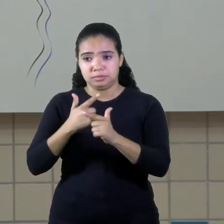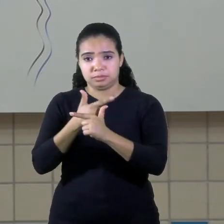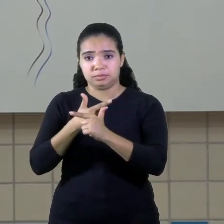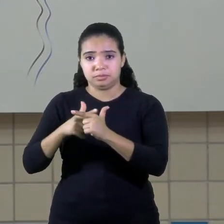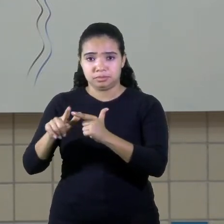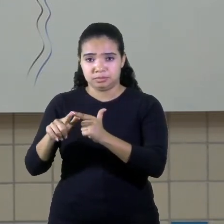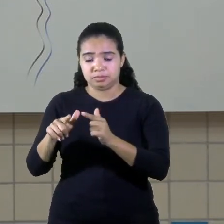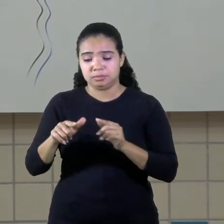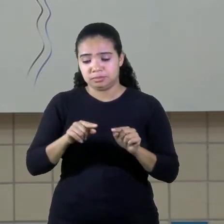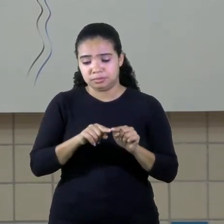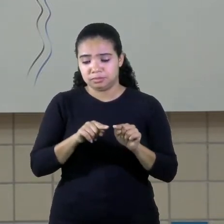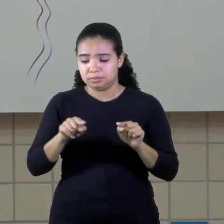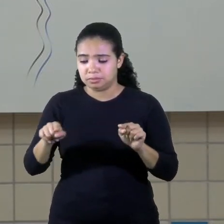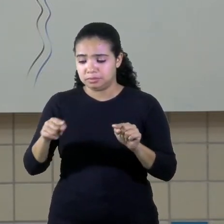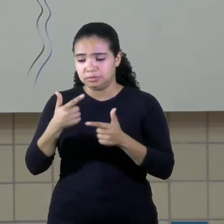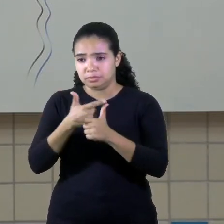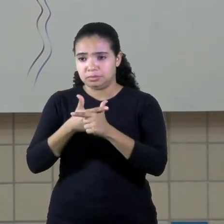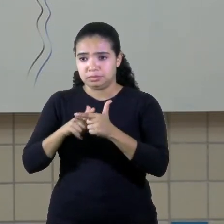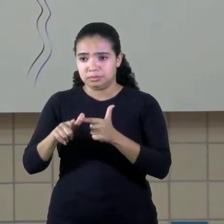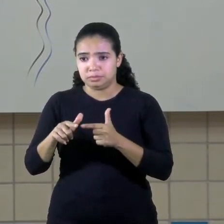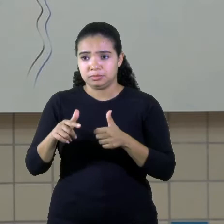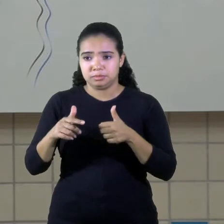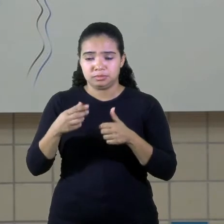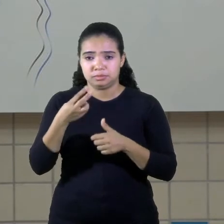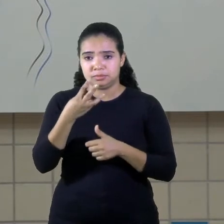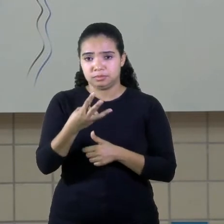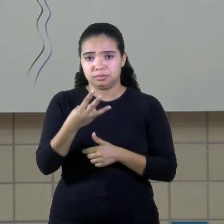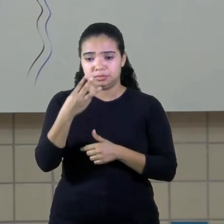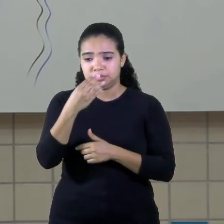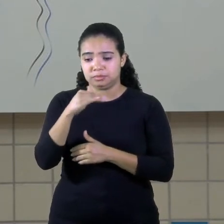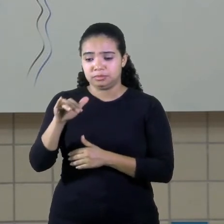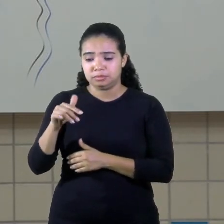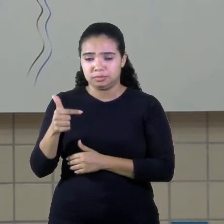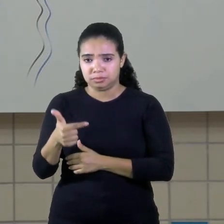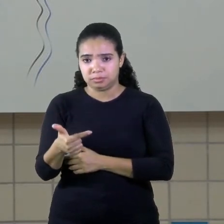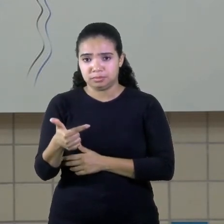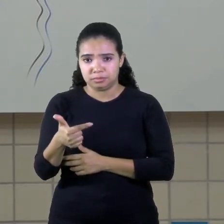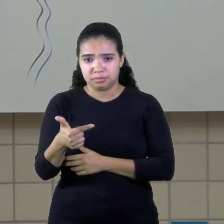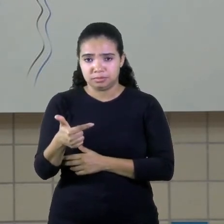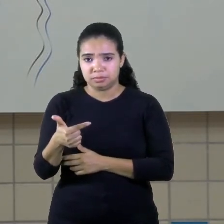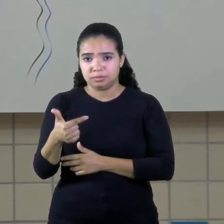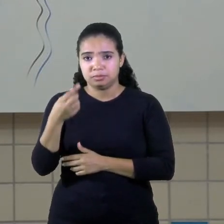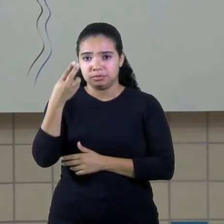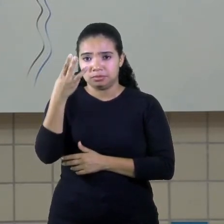essa medida dividida por essa, então 3 está sobre 2.